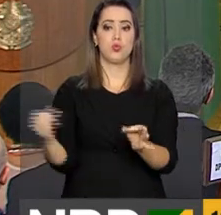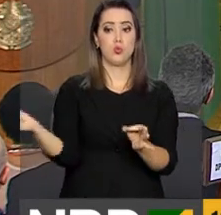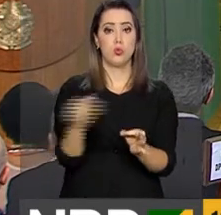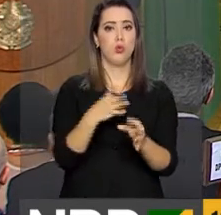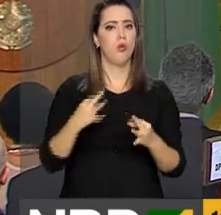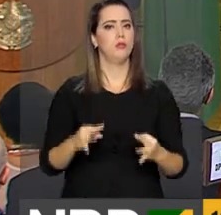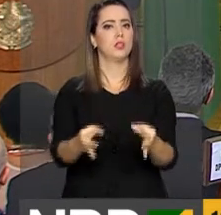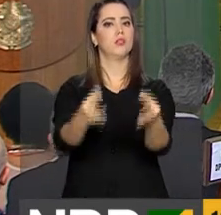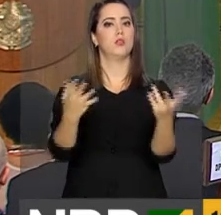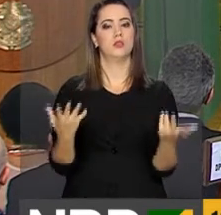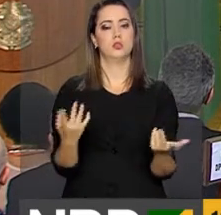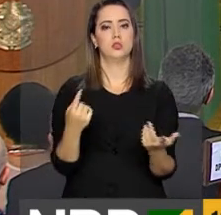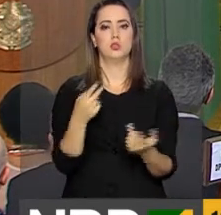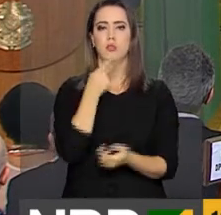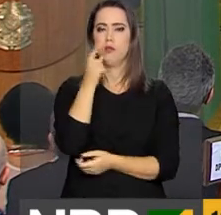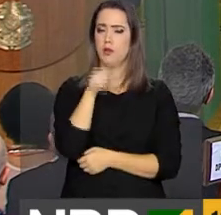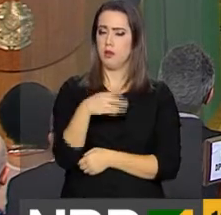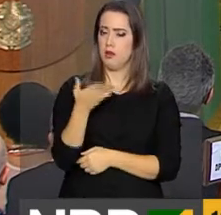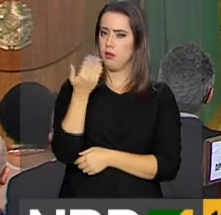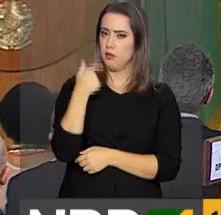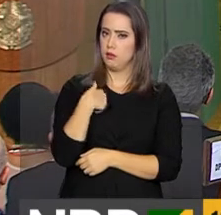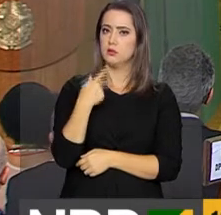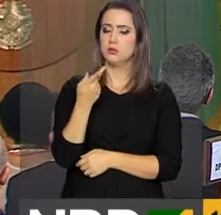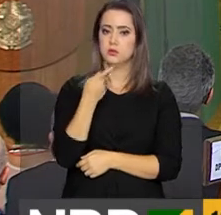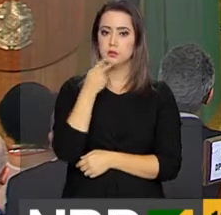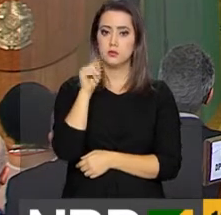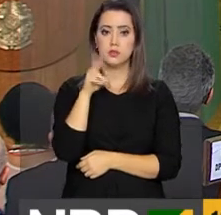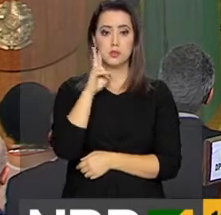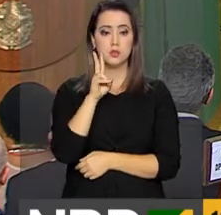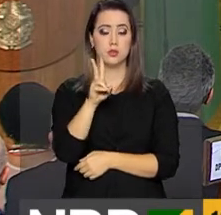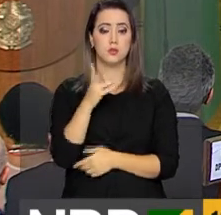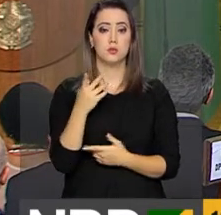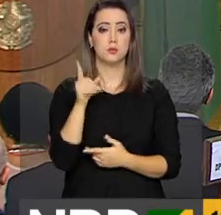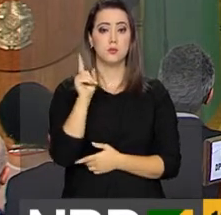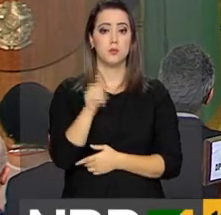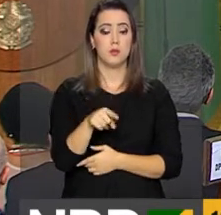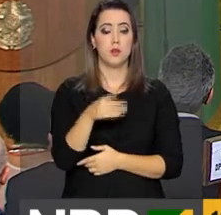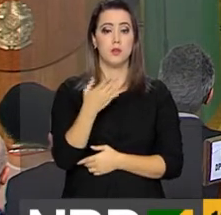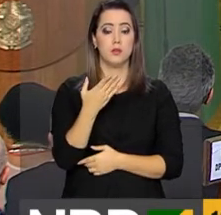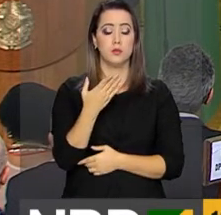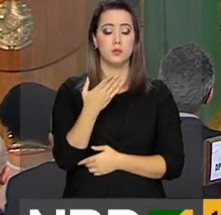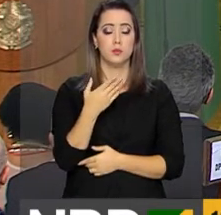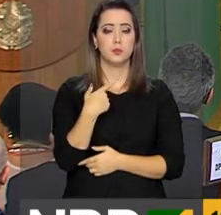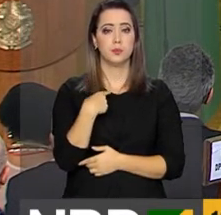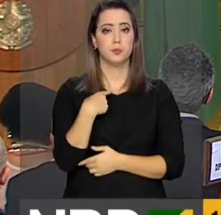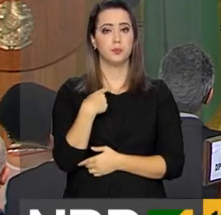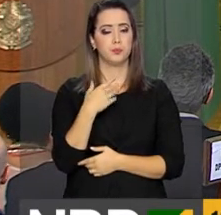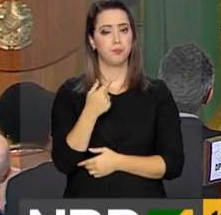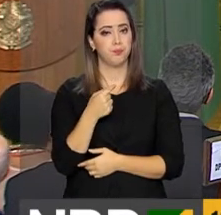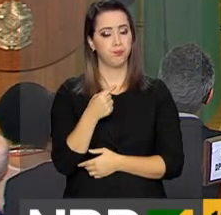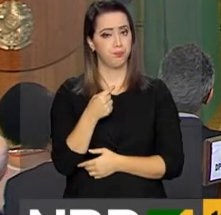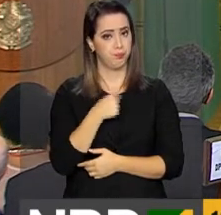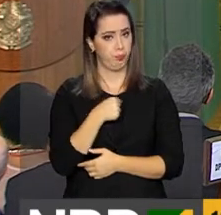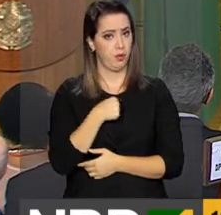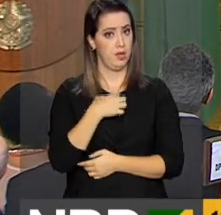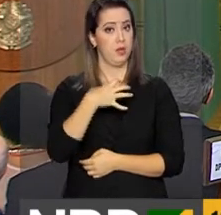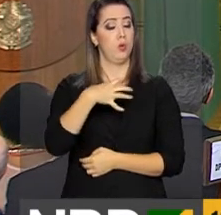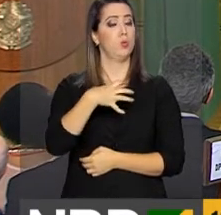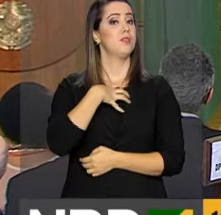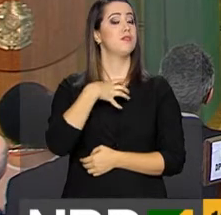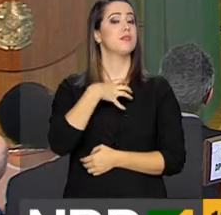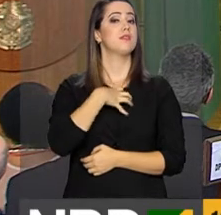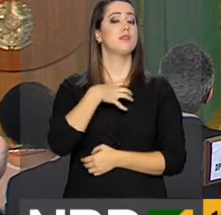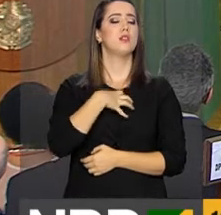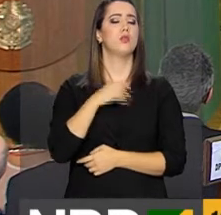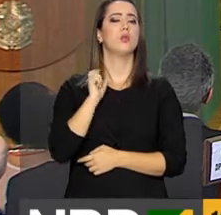Luiz Fernando Faria, que eu acho que eu não mencionei na minha fala e estou vendo agora, não é? Eu sinto que